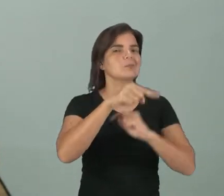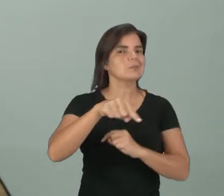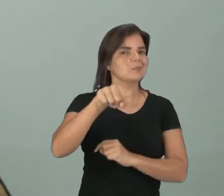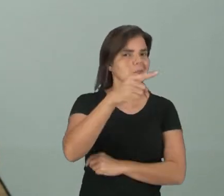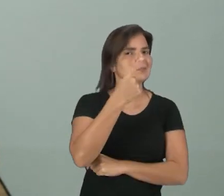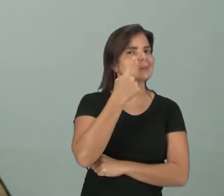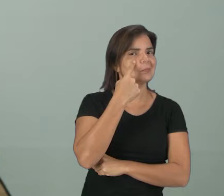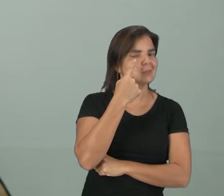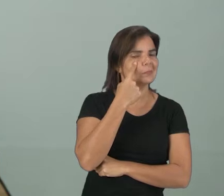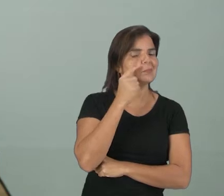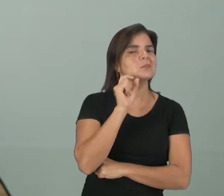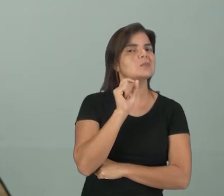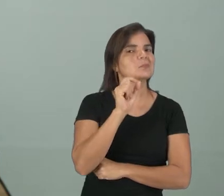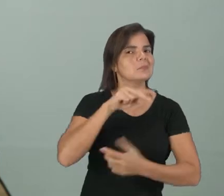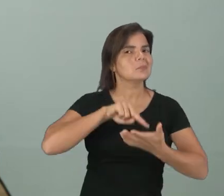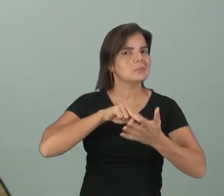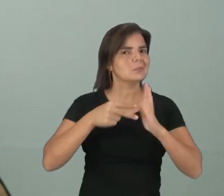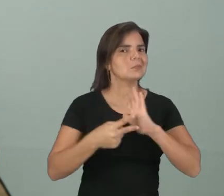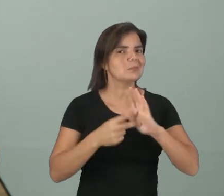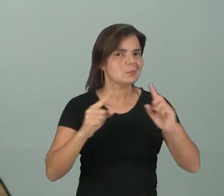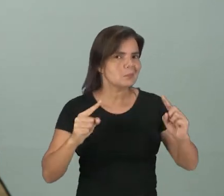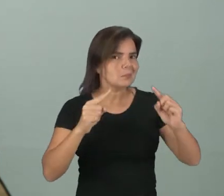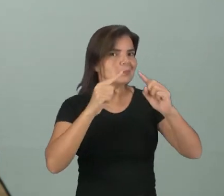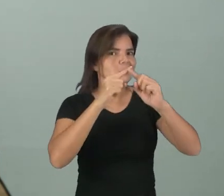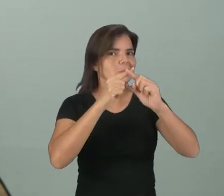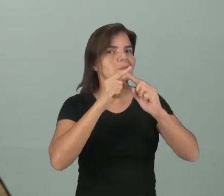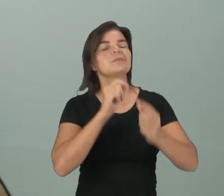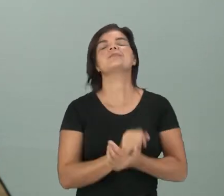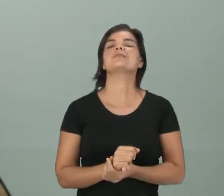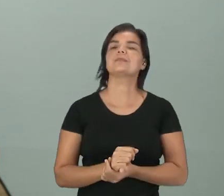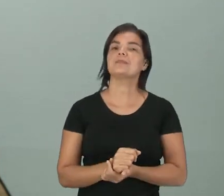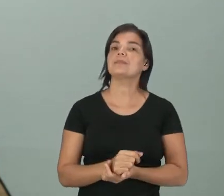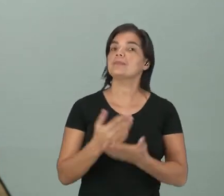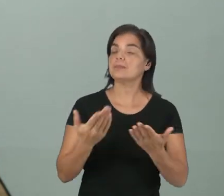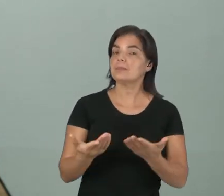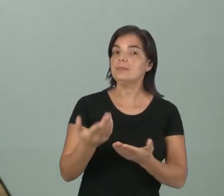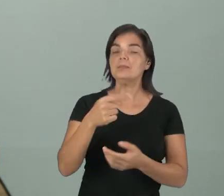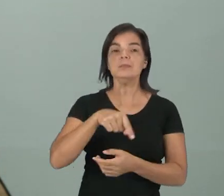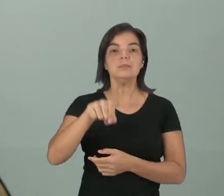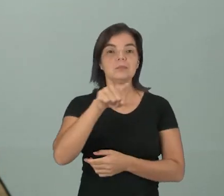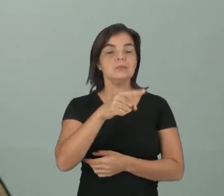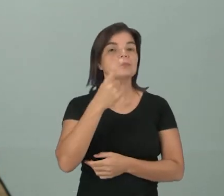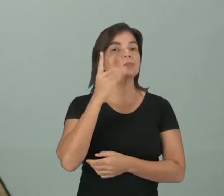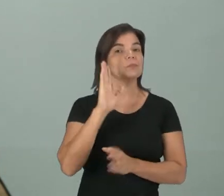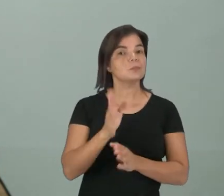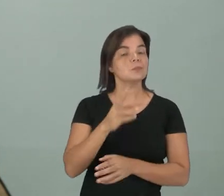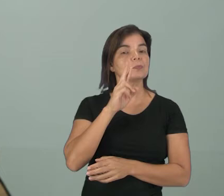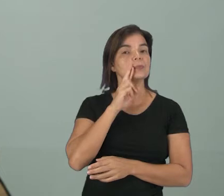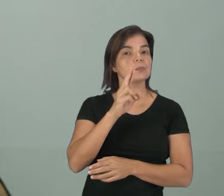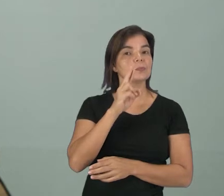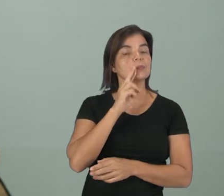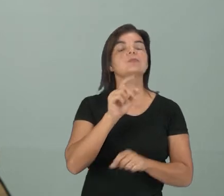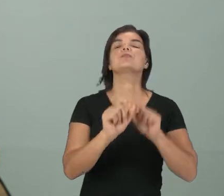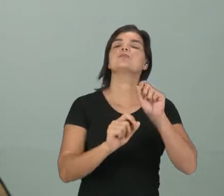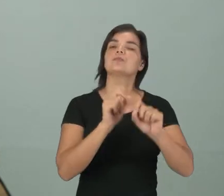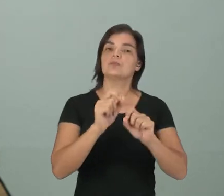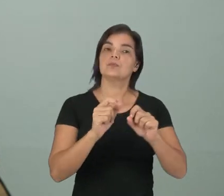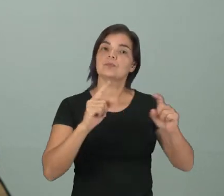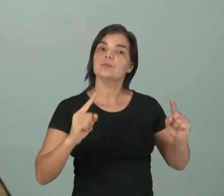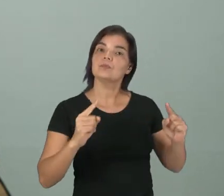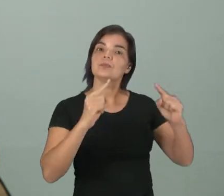você consegue se lembrar o que são os vértices? Isso, criança, para você aí que já respondeu que os vértices são